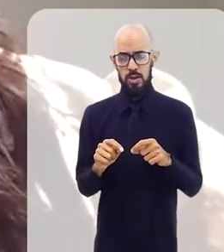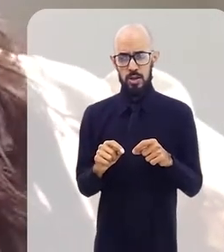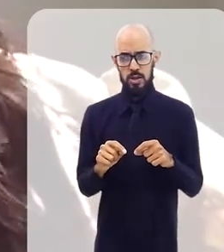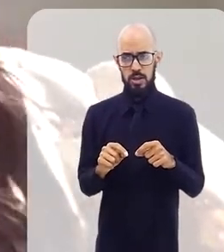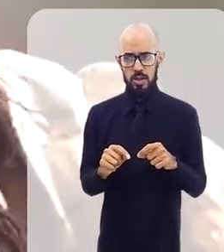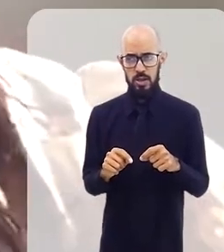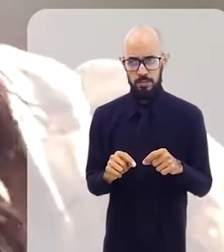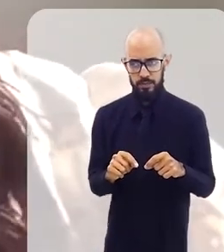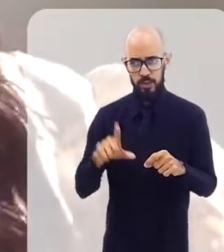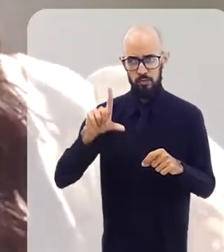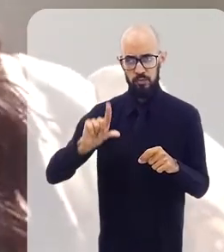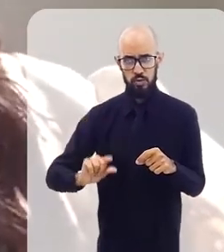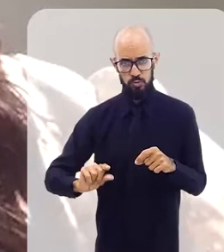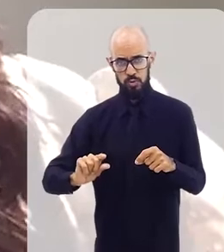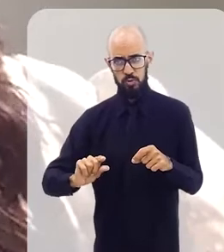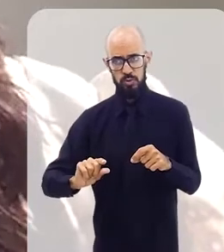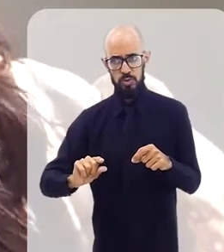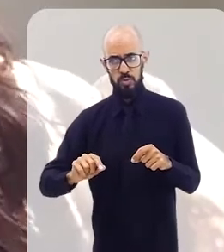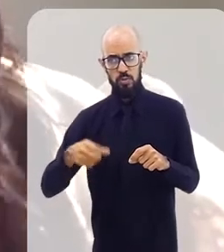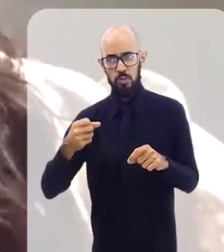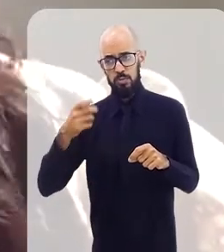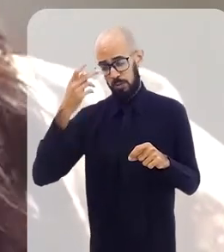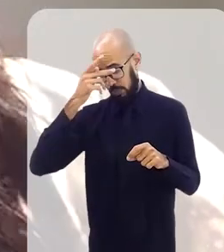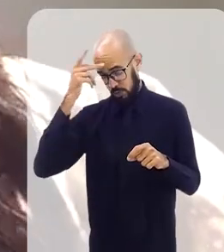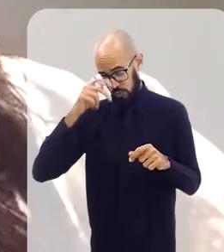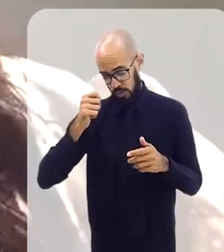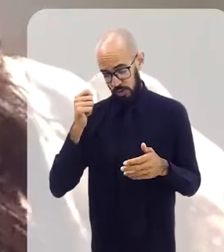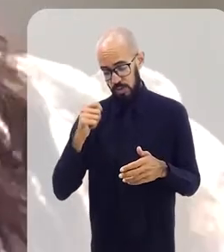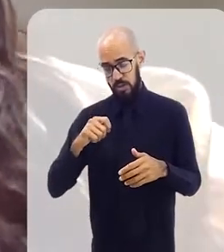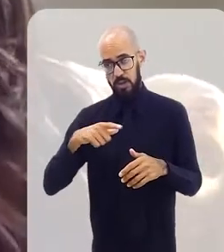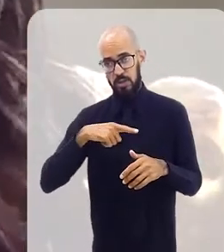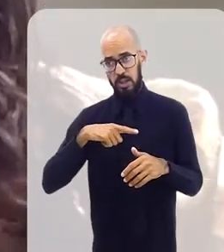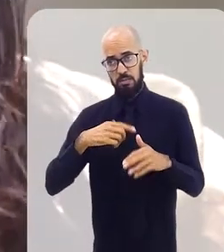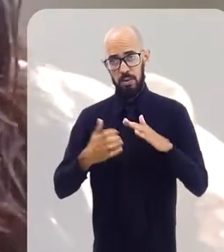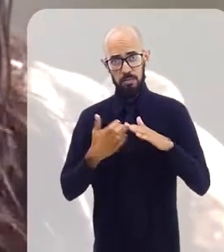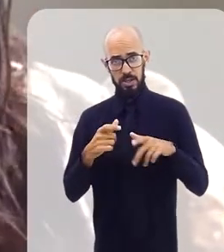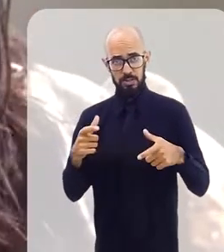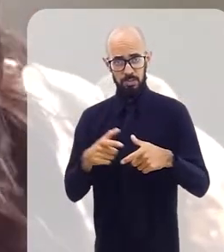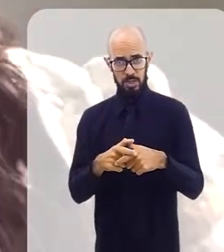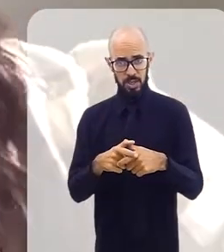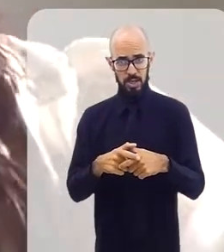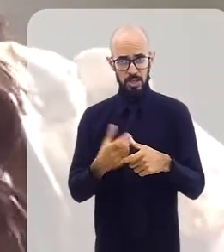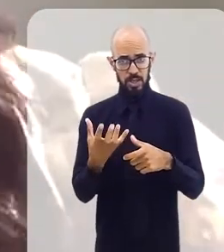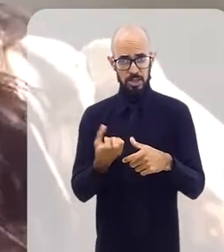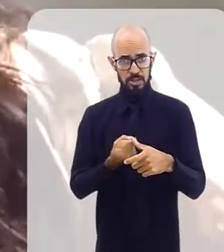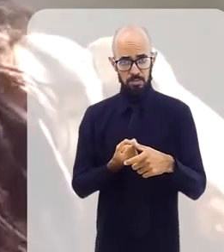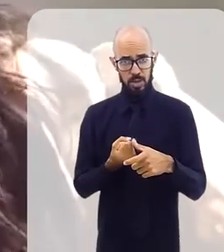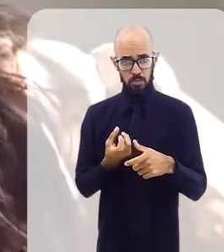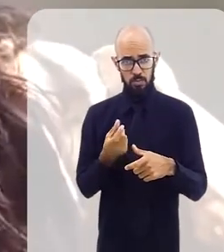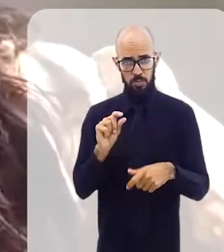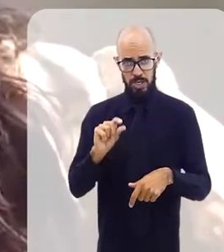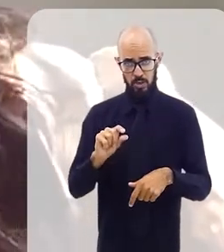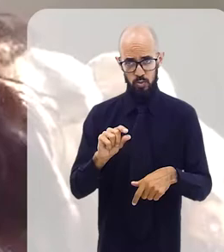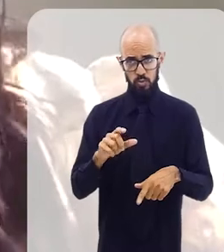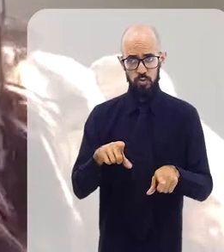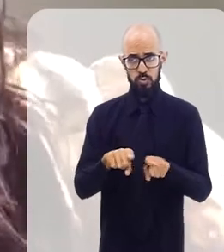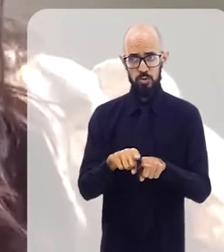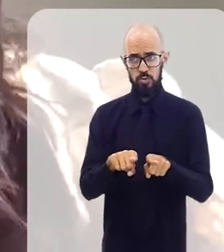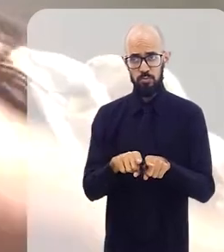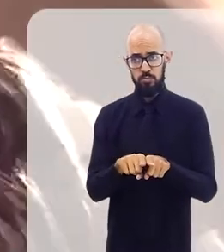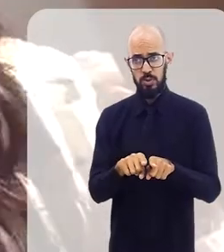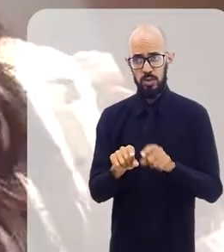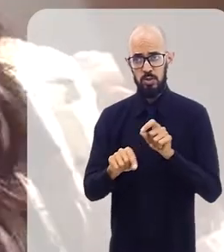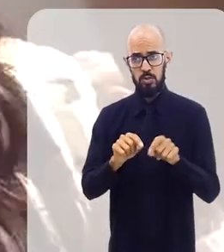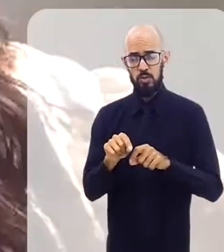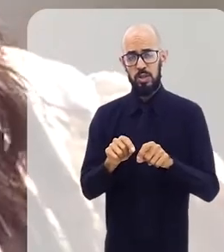redução do preço de peça paga, né? Então, para quem tem uma pequena confecção, começou a receber menos. E a gente tem toda a